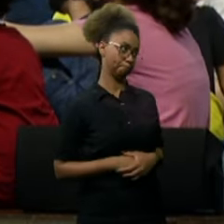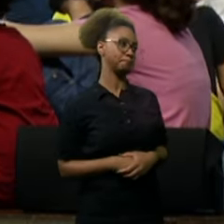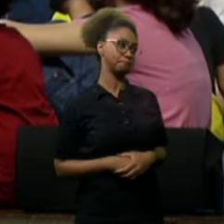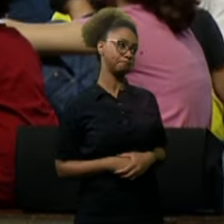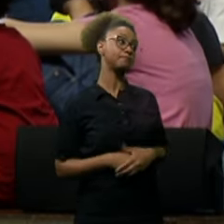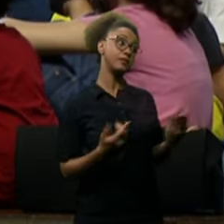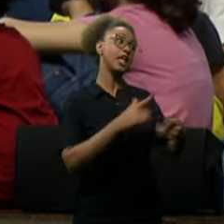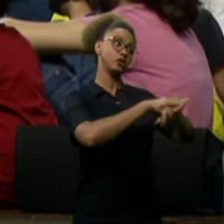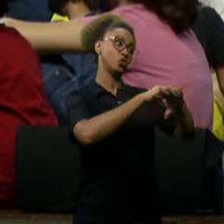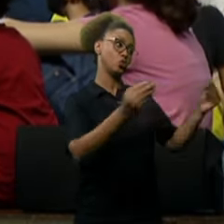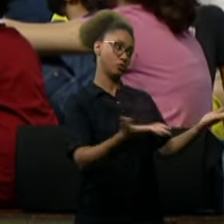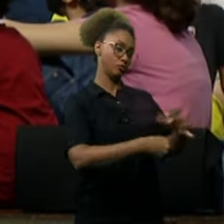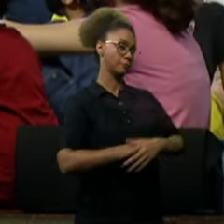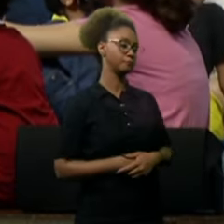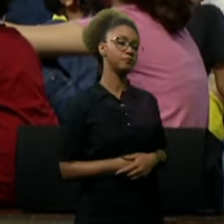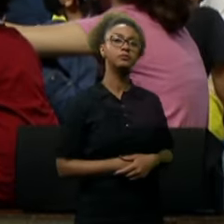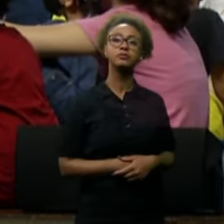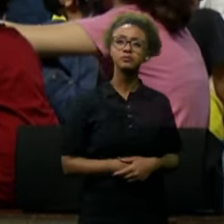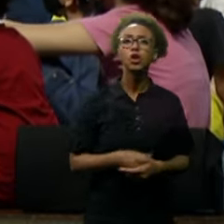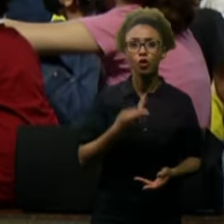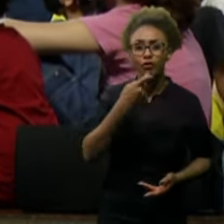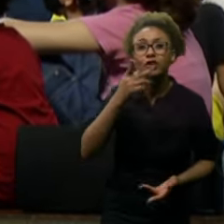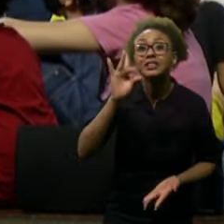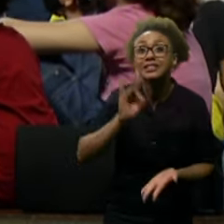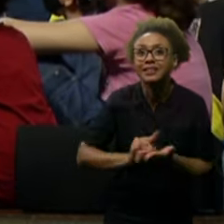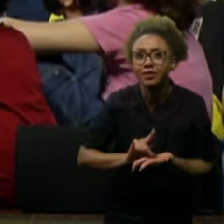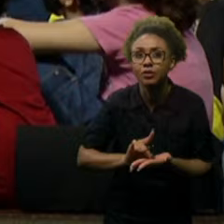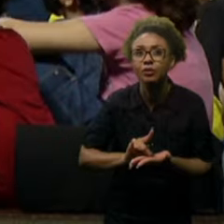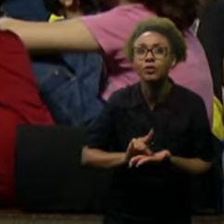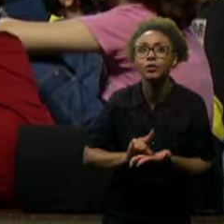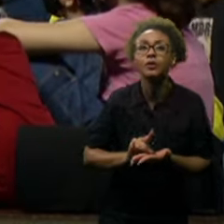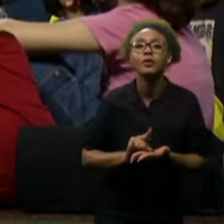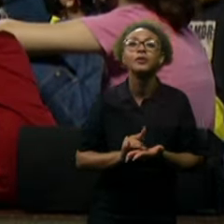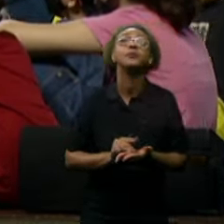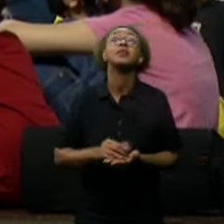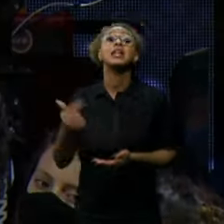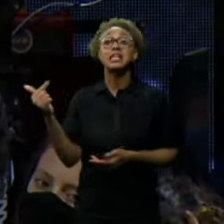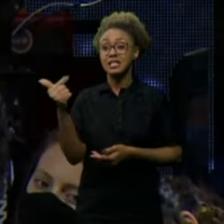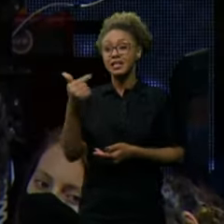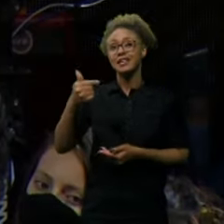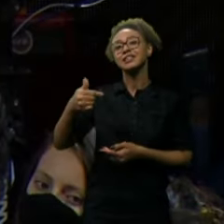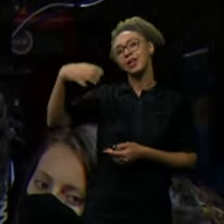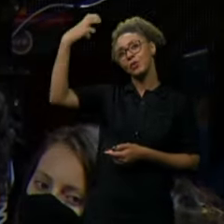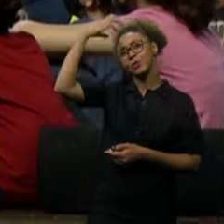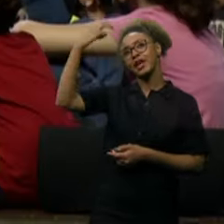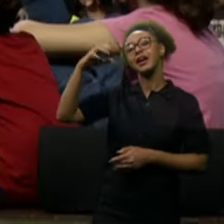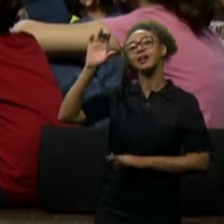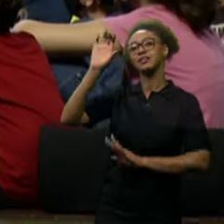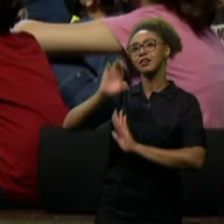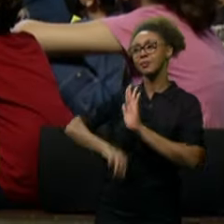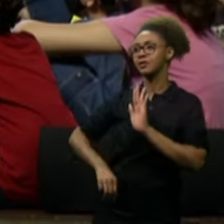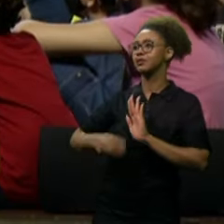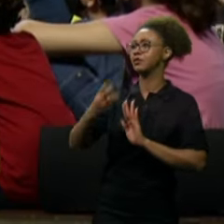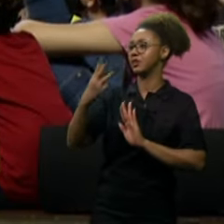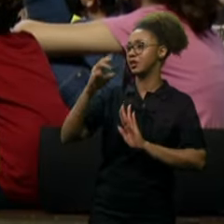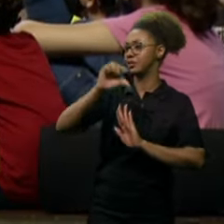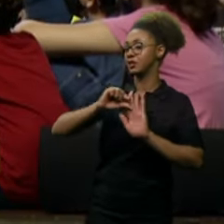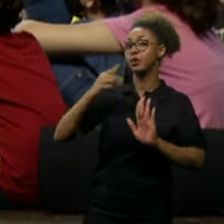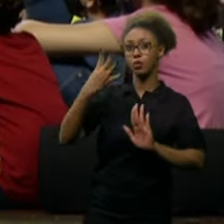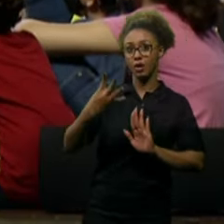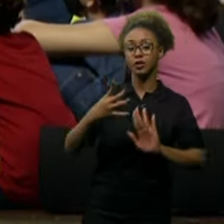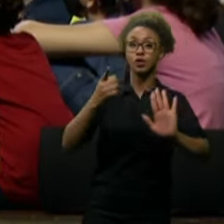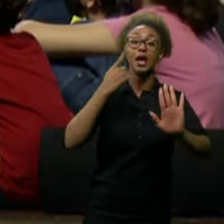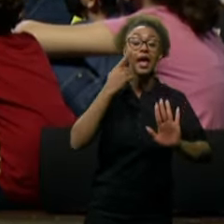ser curada agora gente diante de Deus foi antes de ler Segunda Reis 4 que eu aprendi sobre esse negócio de febre quem fala e não te recebe